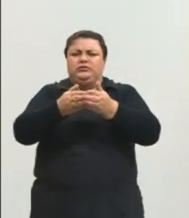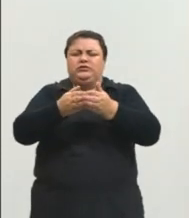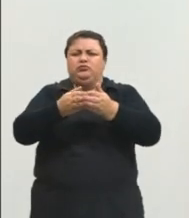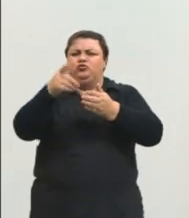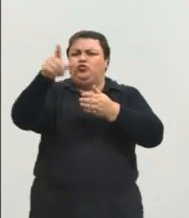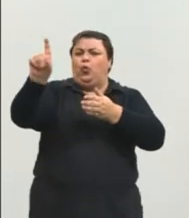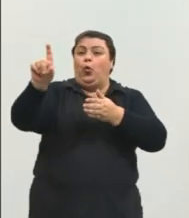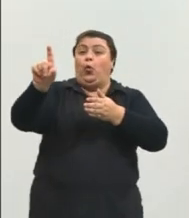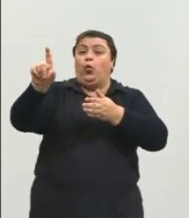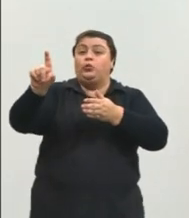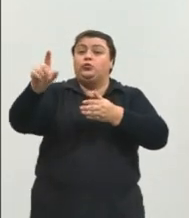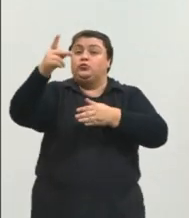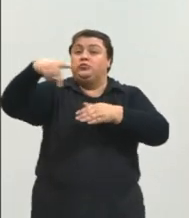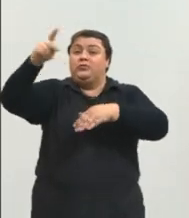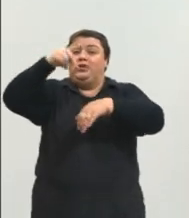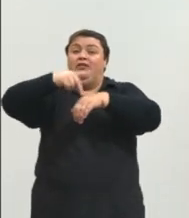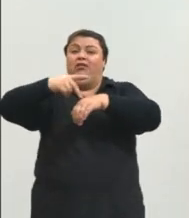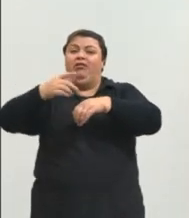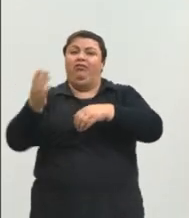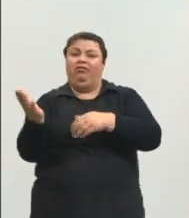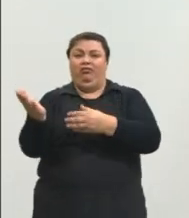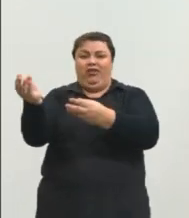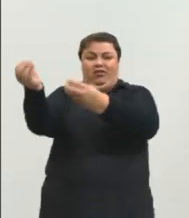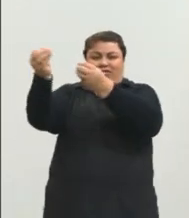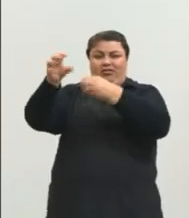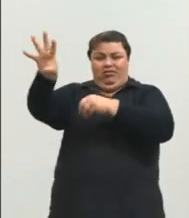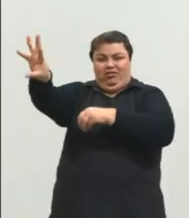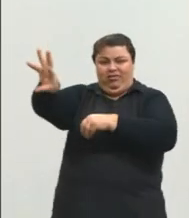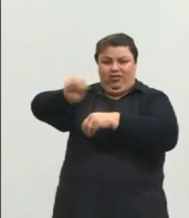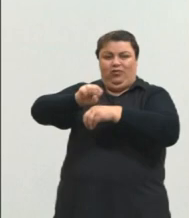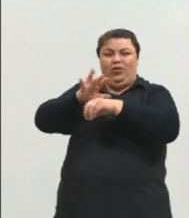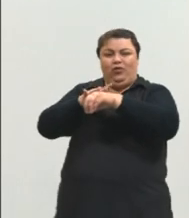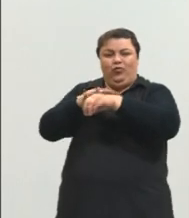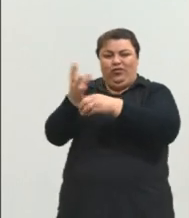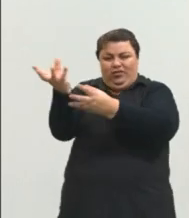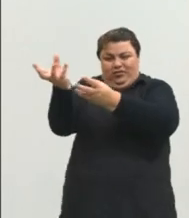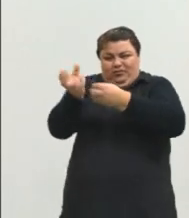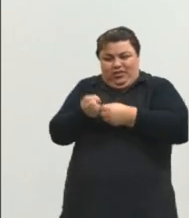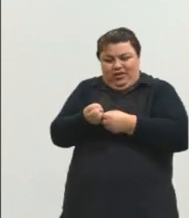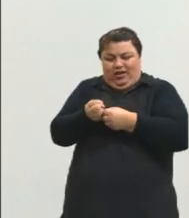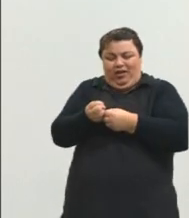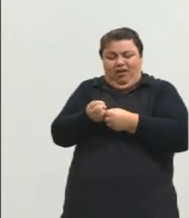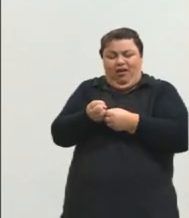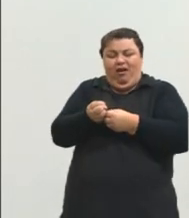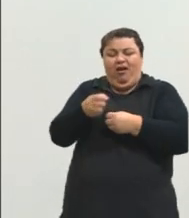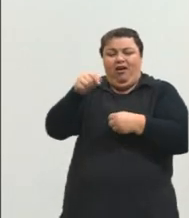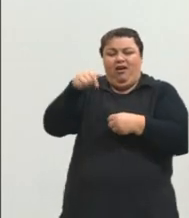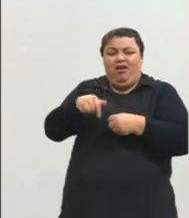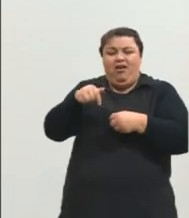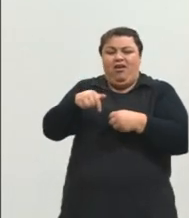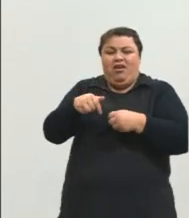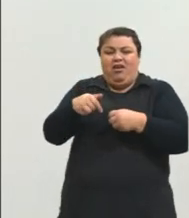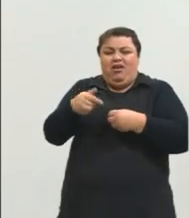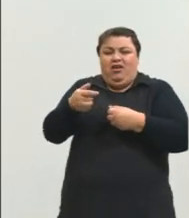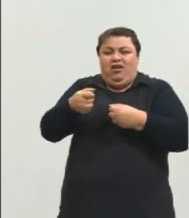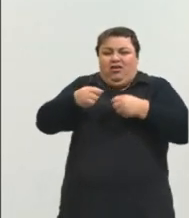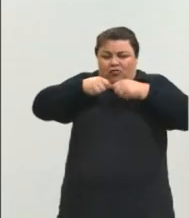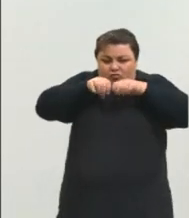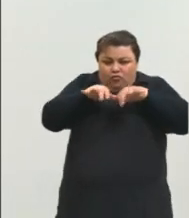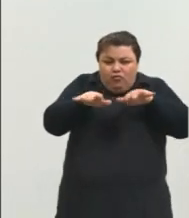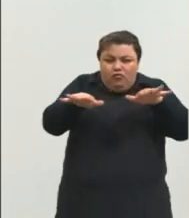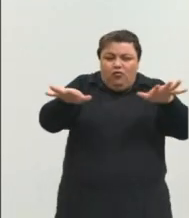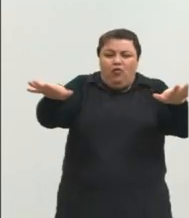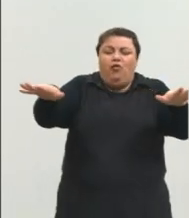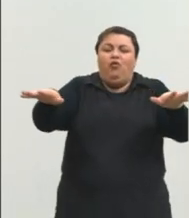traziam doenças para o Rio de Janeiro e, às vezes, no momento que eles aportavam na cidade também, eles acabavam pegando algumas doenças, né,